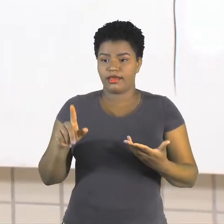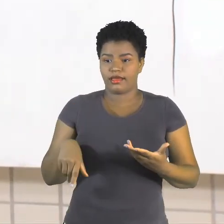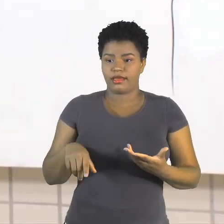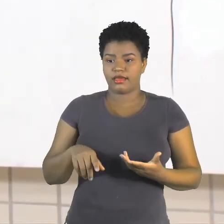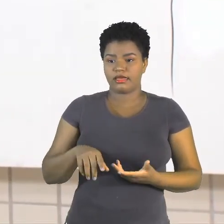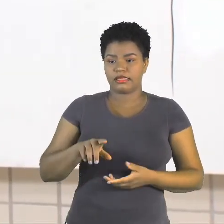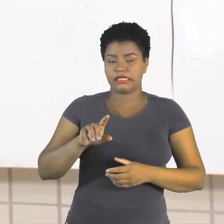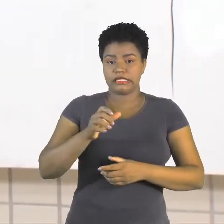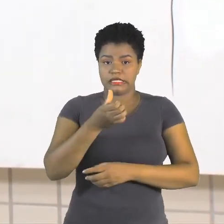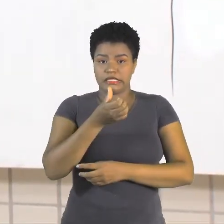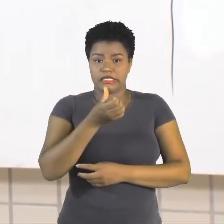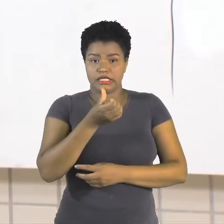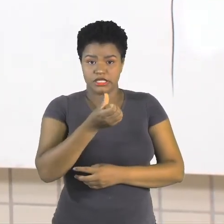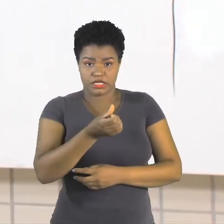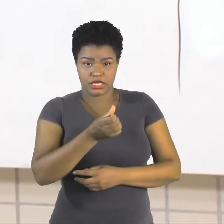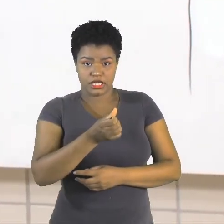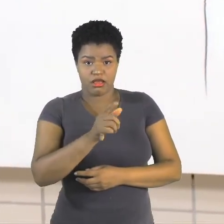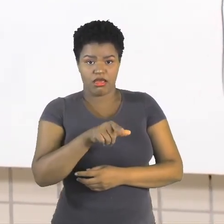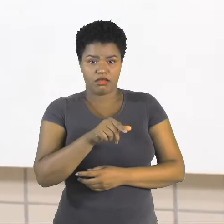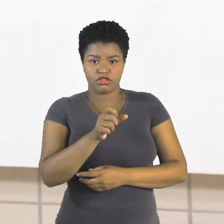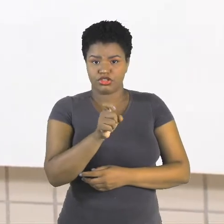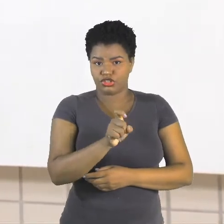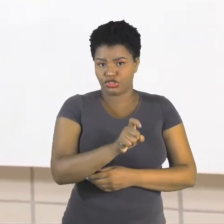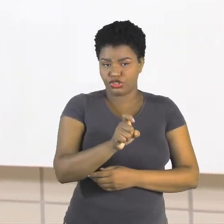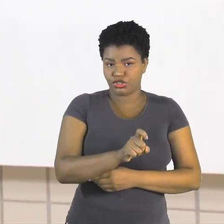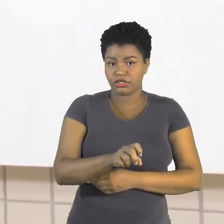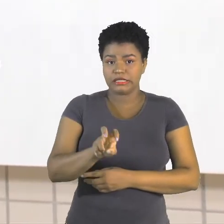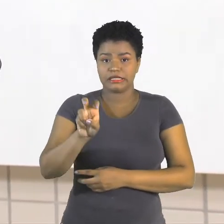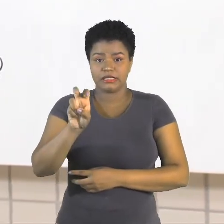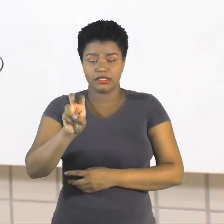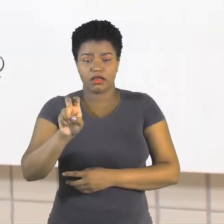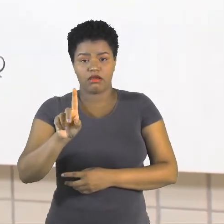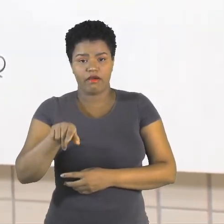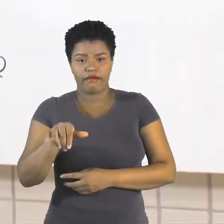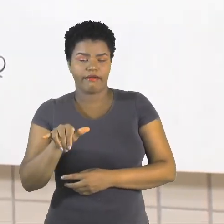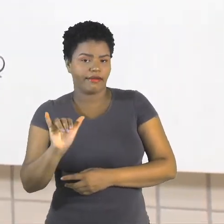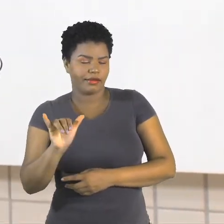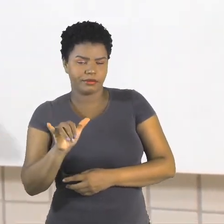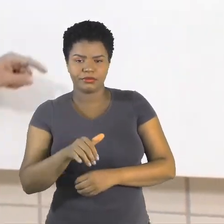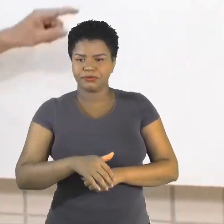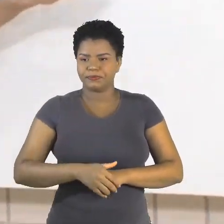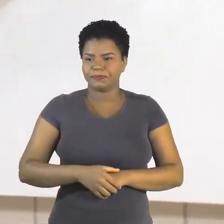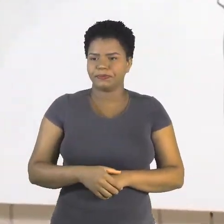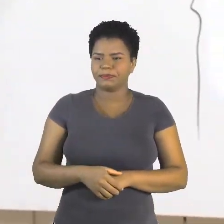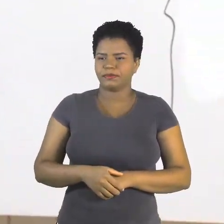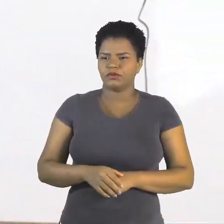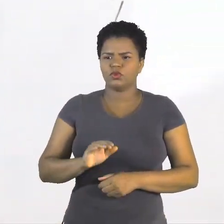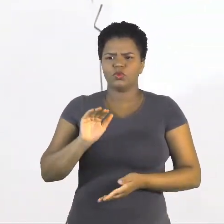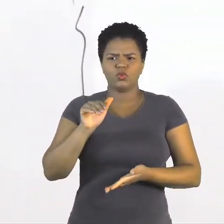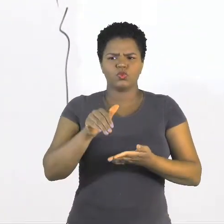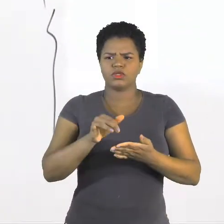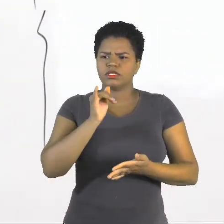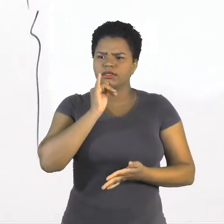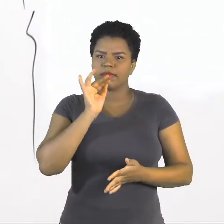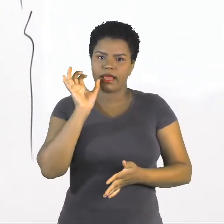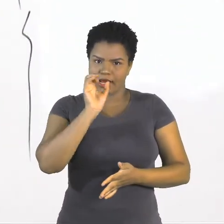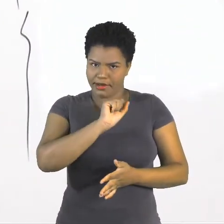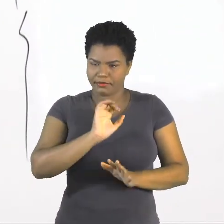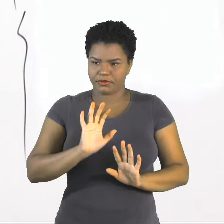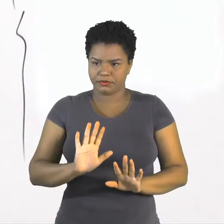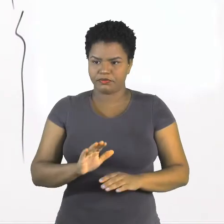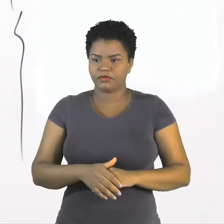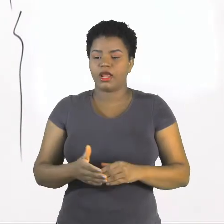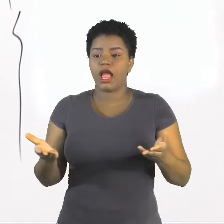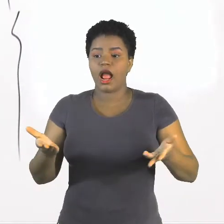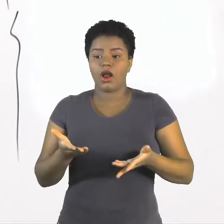x e 5 para y. Último exemplo, bem rápido. Olha só, agora é onde entra um